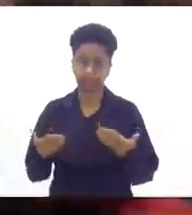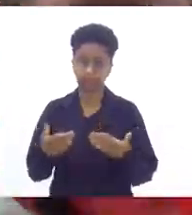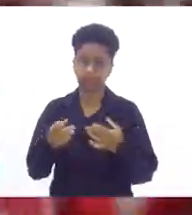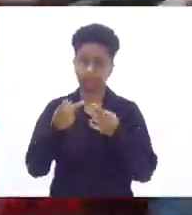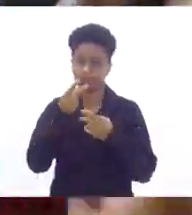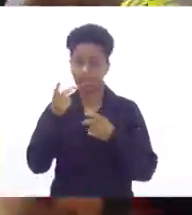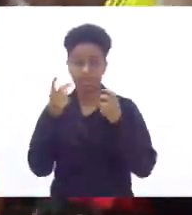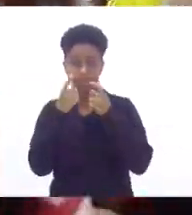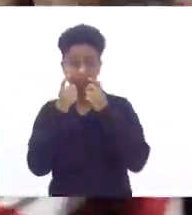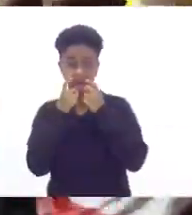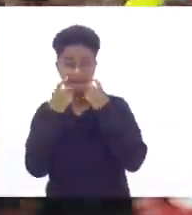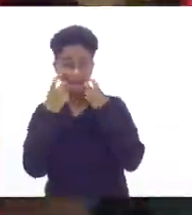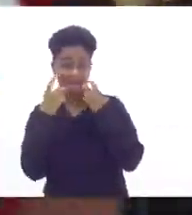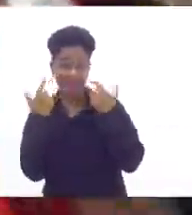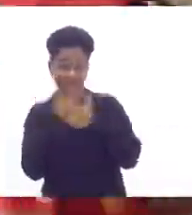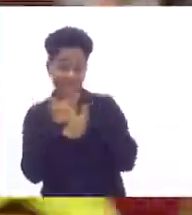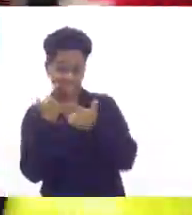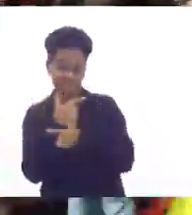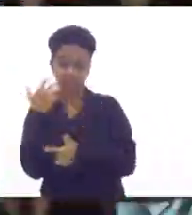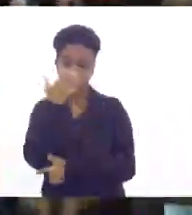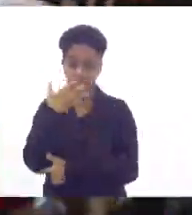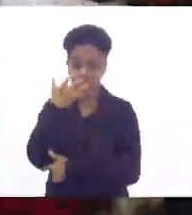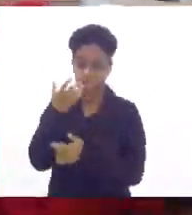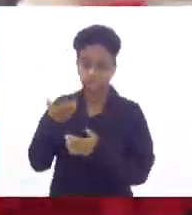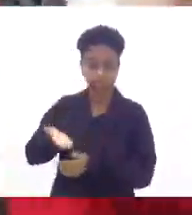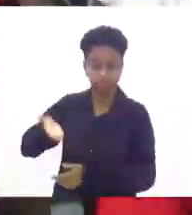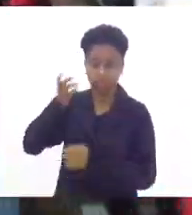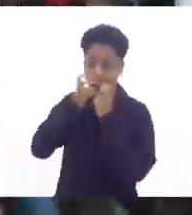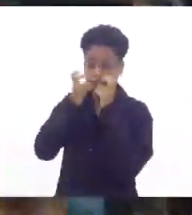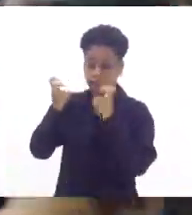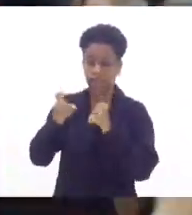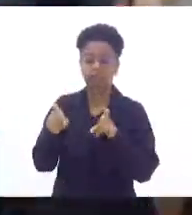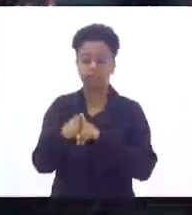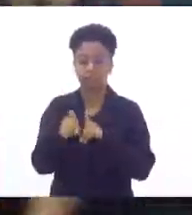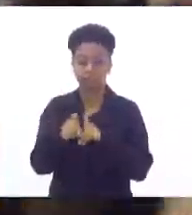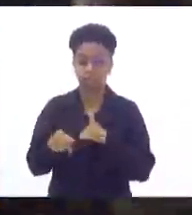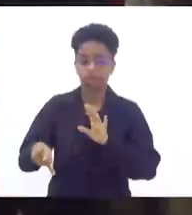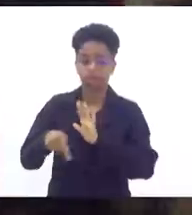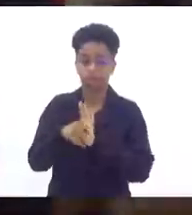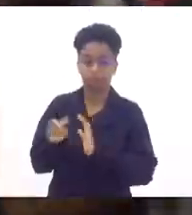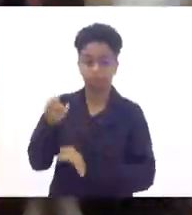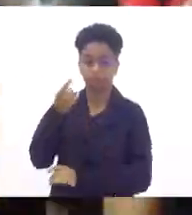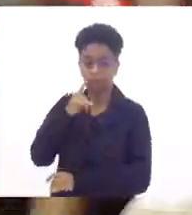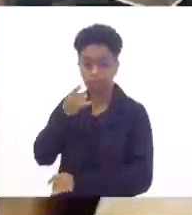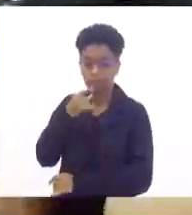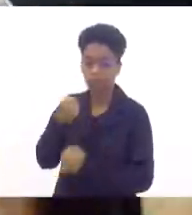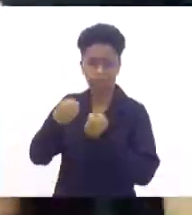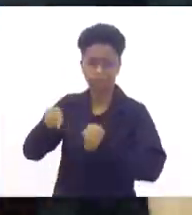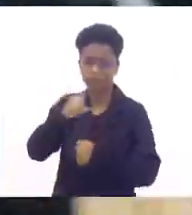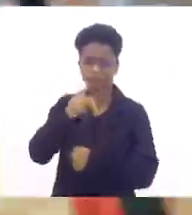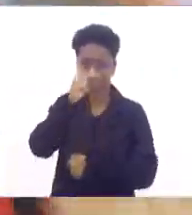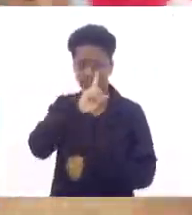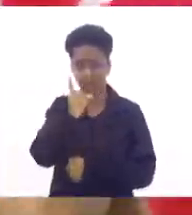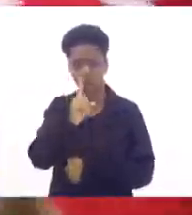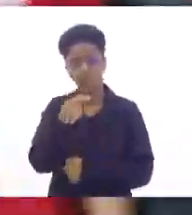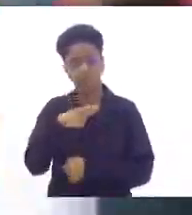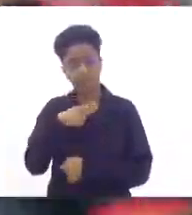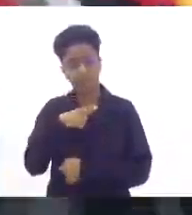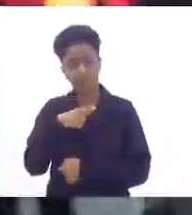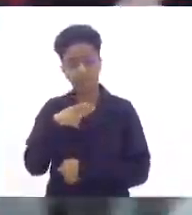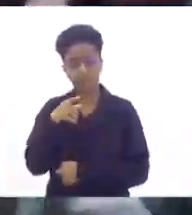vindo cantando com seus suas próprias chopeiras não precisa de ambulante não eles têm chopeira